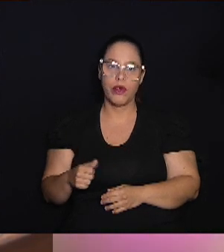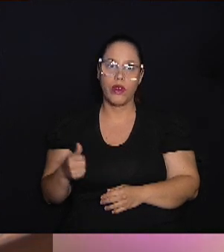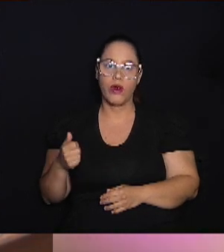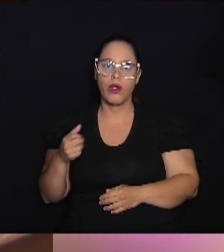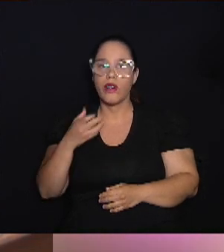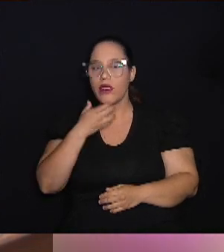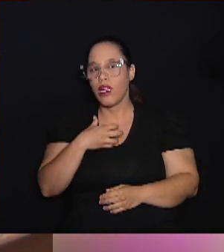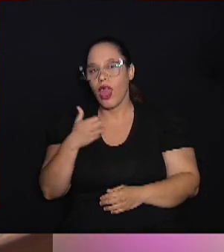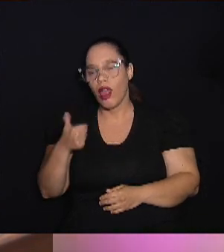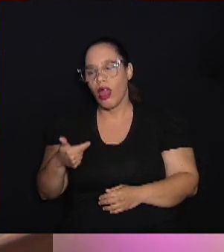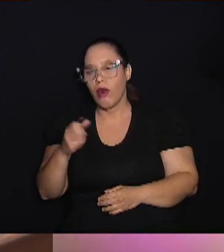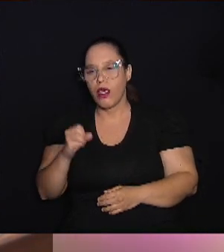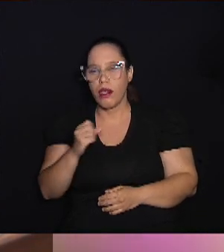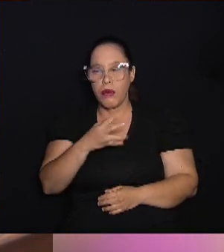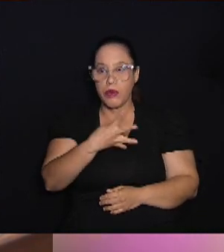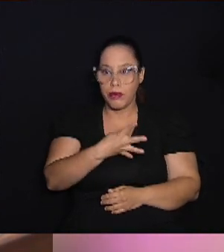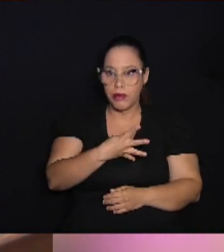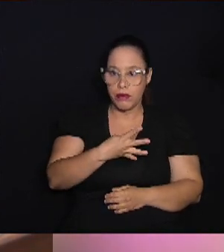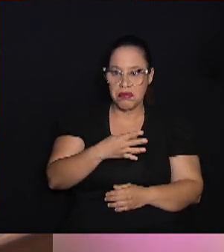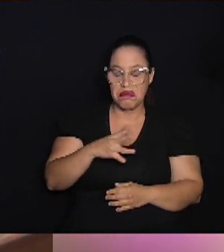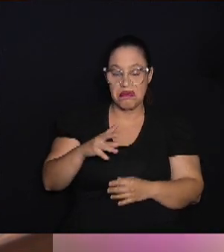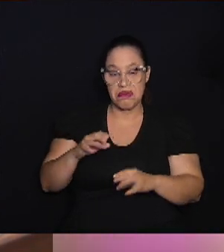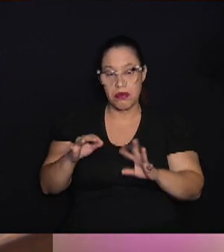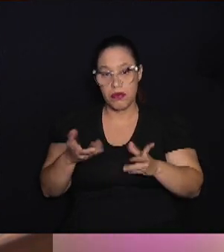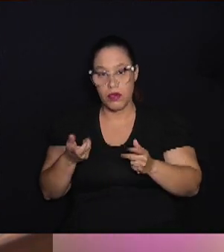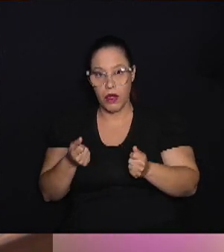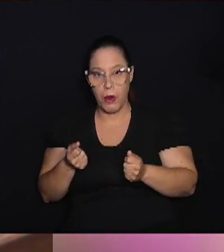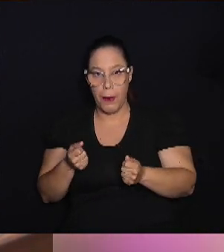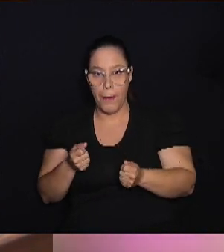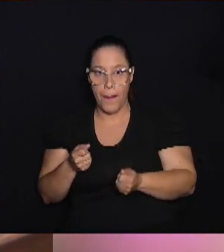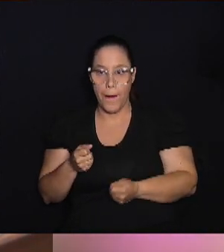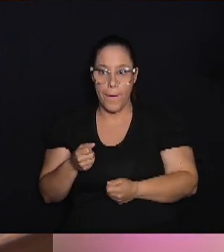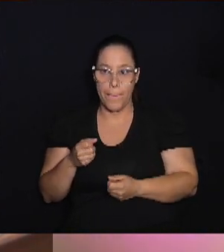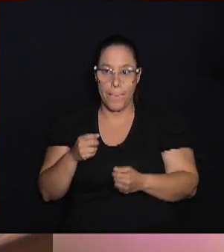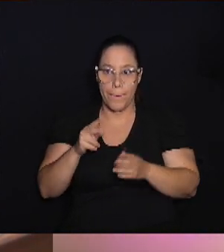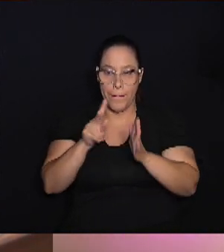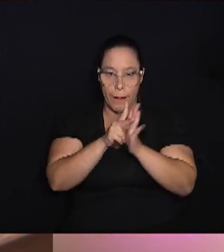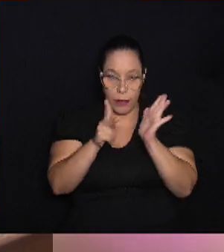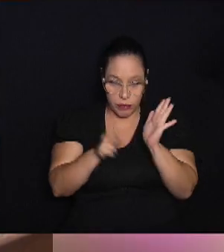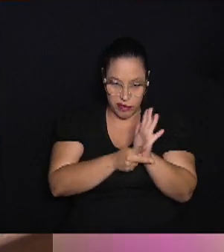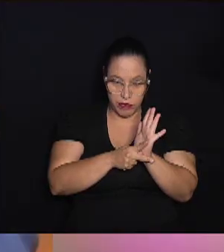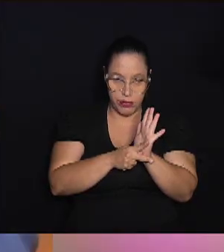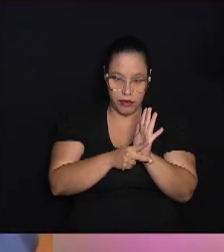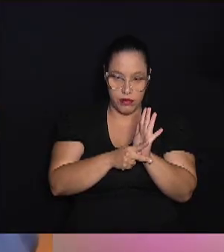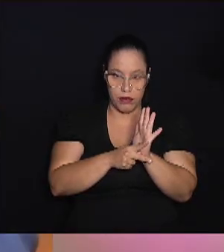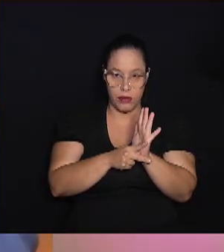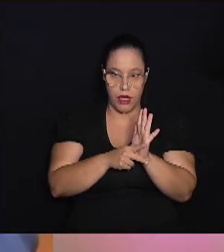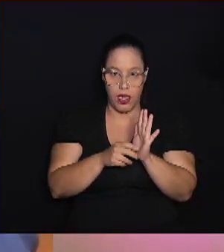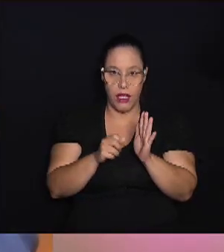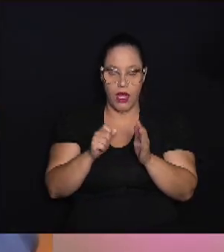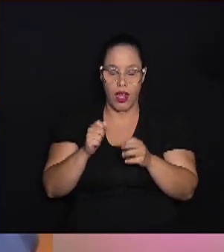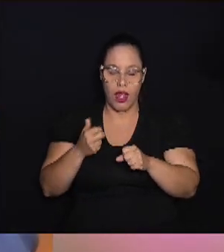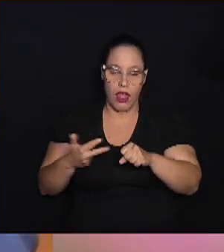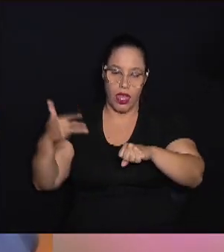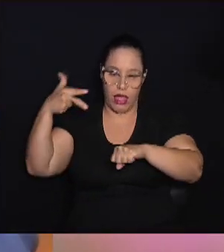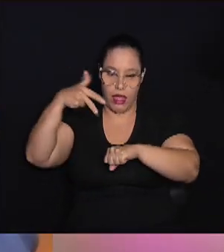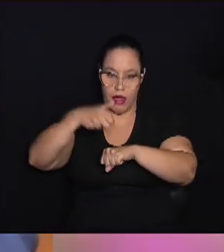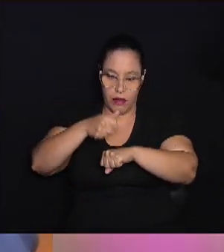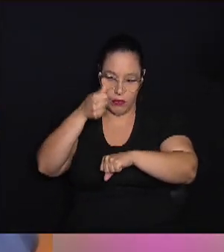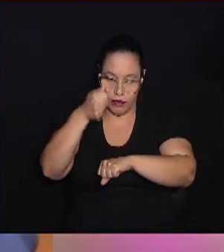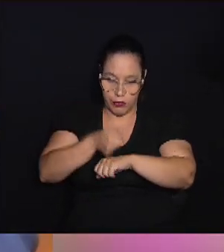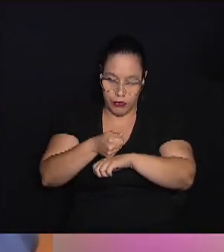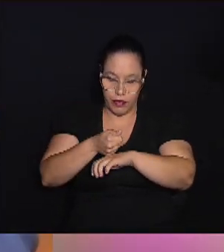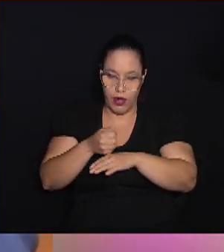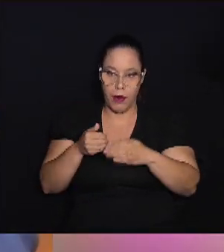as competências da comissão está opinar sobre as propostas referentes às matérias tributárias, aberturas de